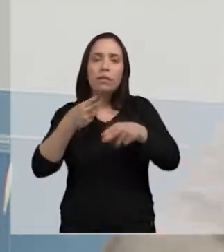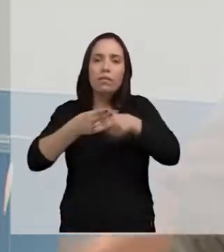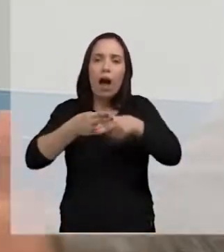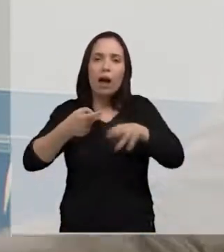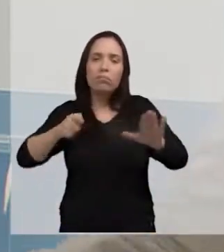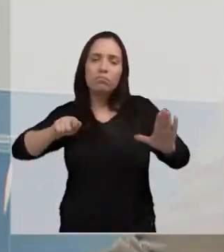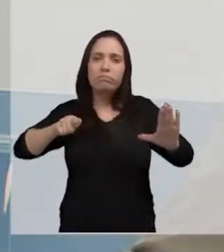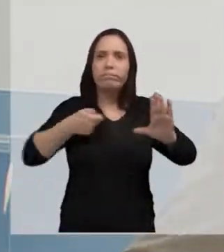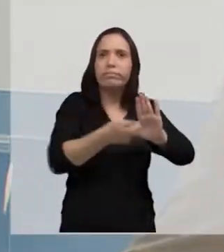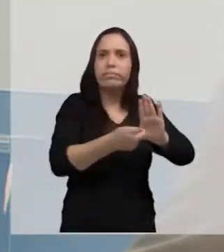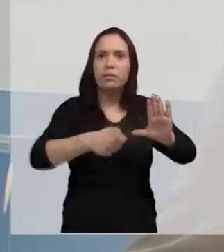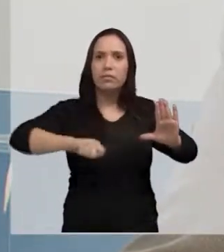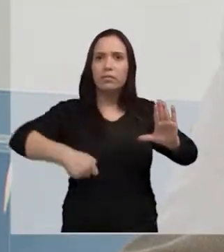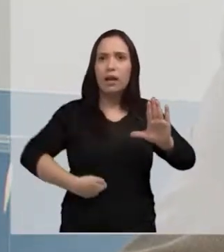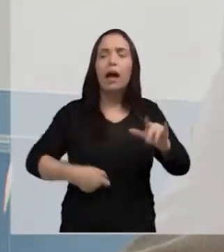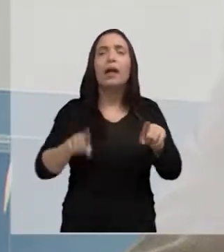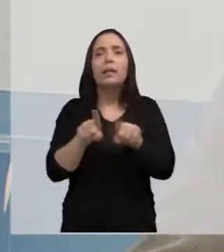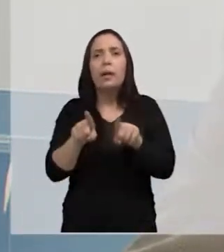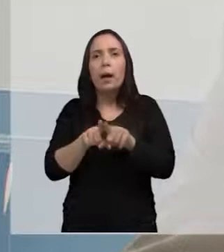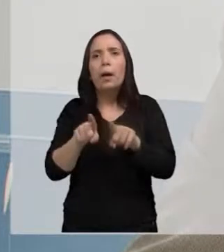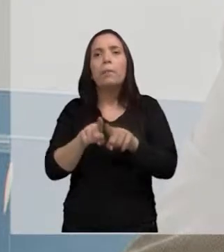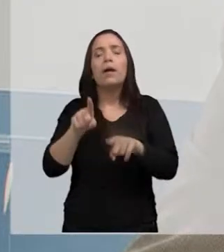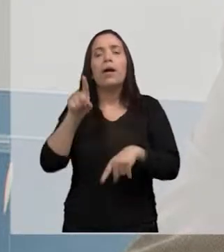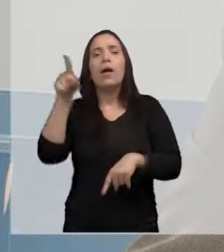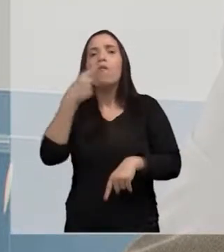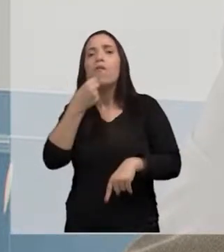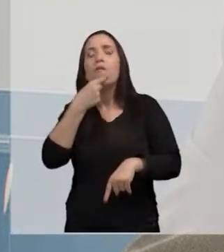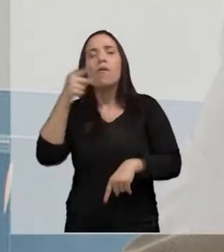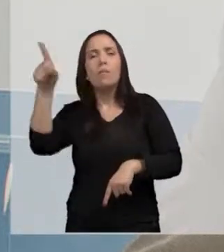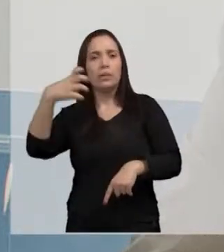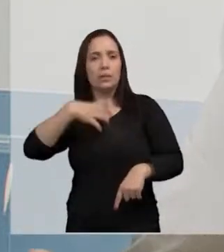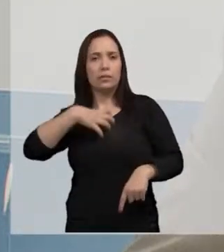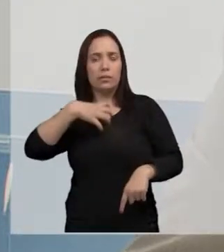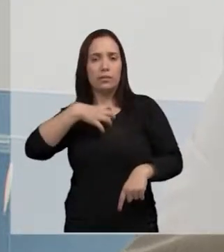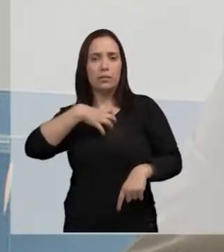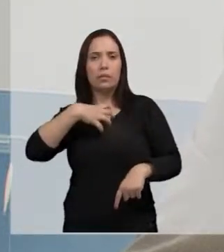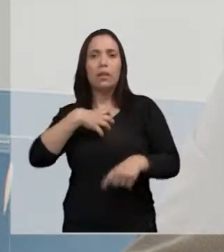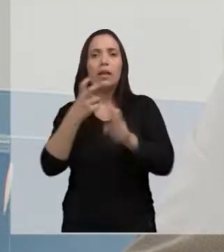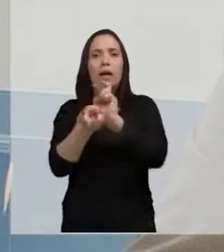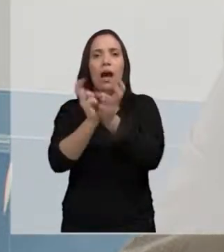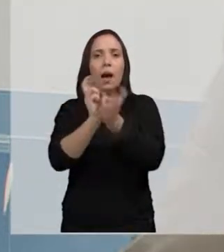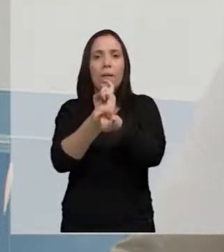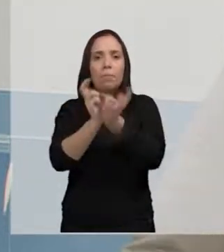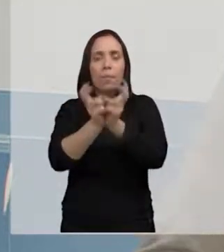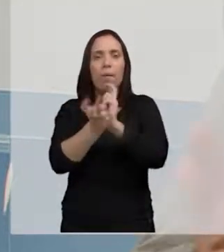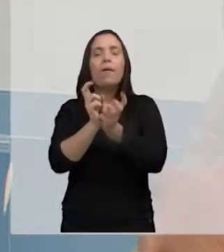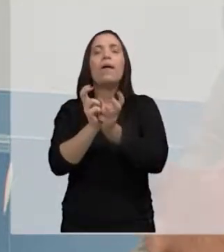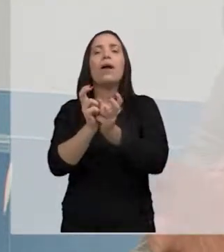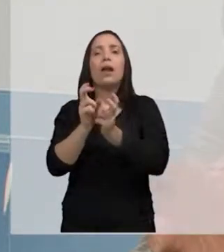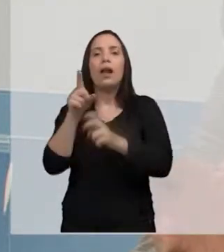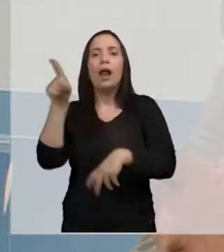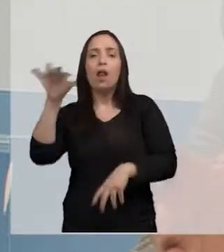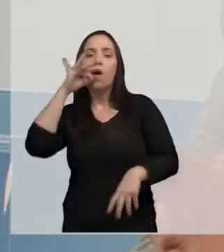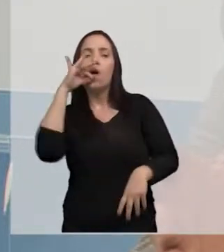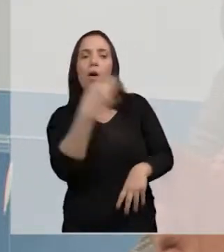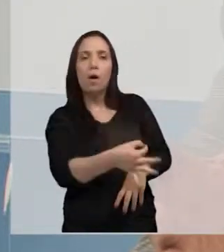ataque ao capoeirista lá na Bahia, que levou à morte do capoeirista pelo simples fato de ser da esquerda. Diante de um quadro